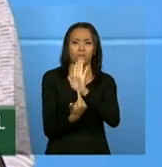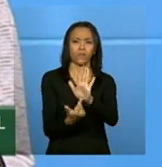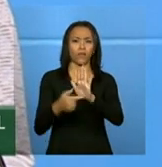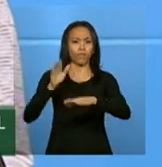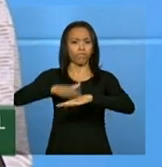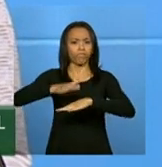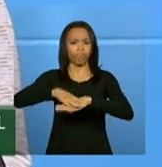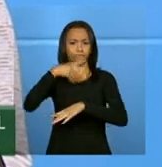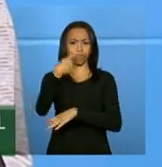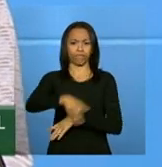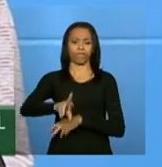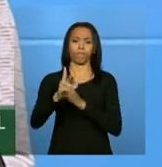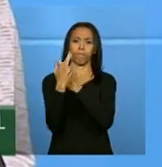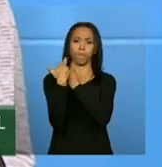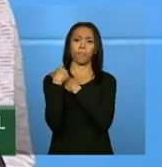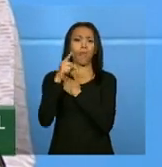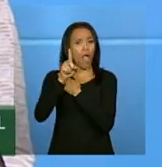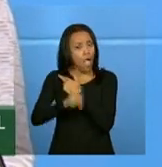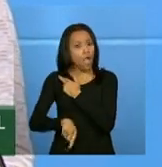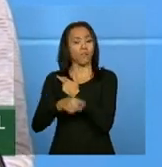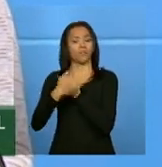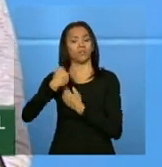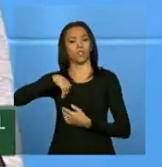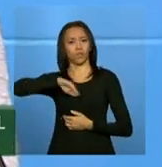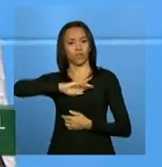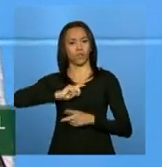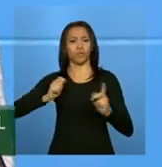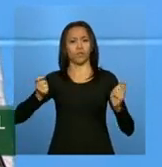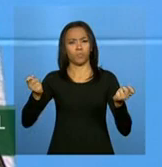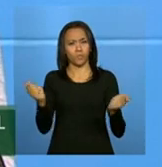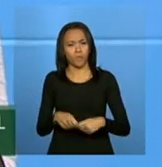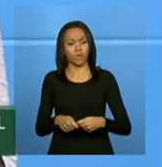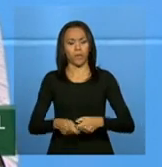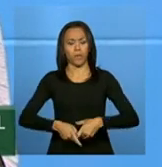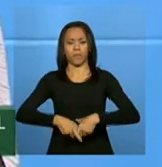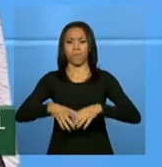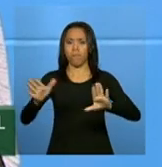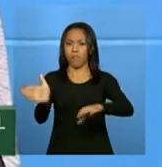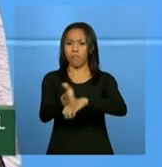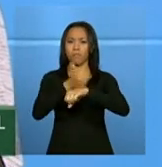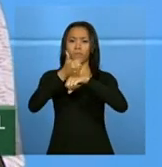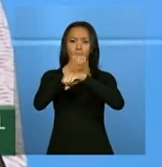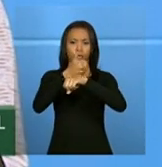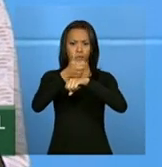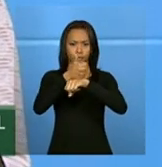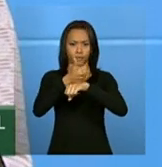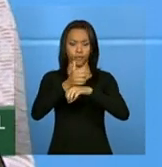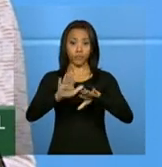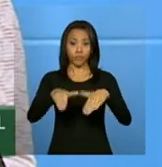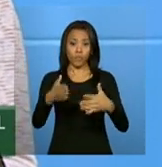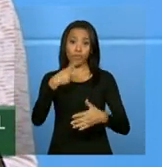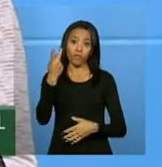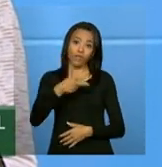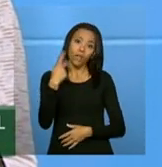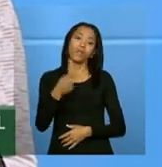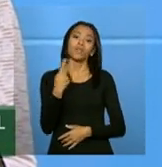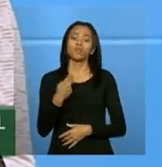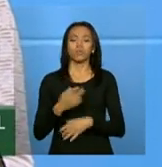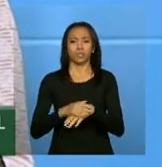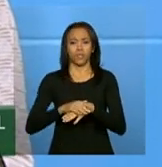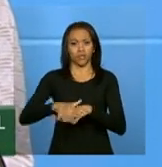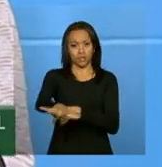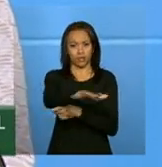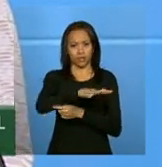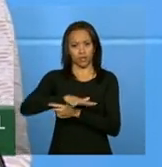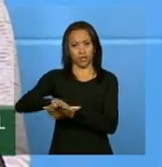responsabilidades. É assim que nós podemos aumentar os padrões. E quando nós falamos de padrões trabalhistas, eu espero